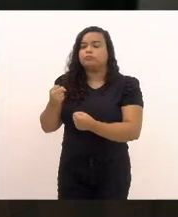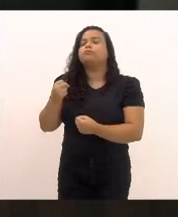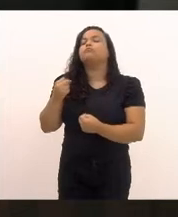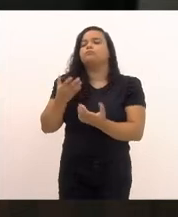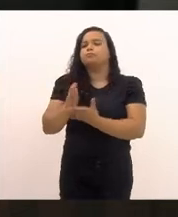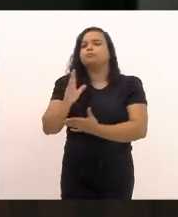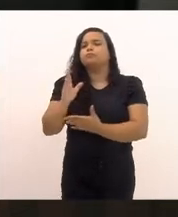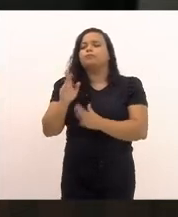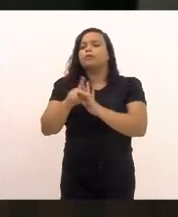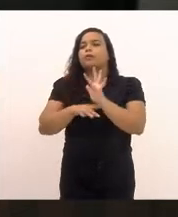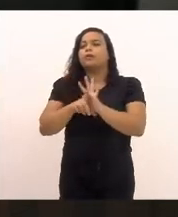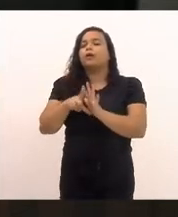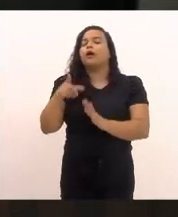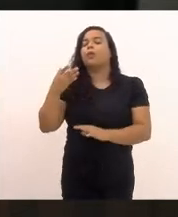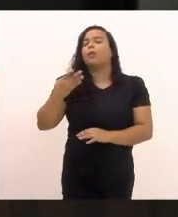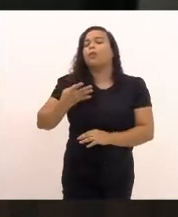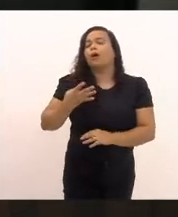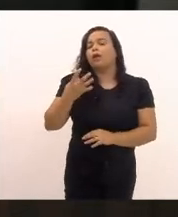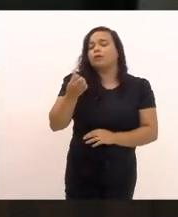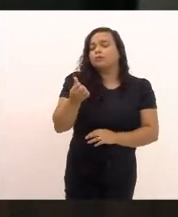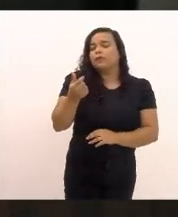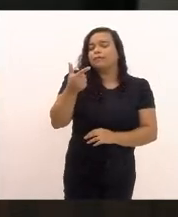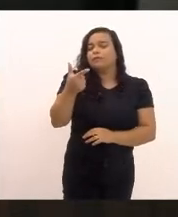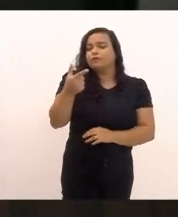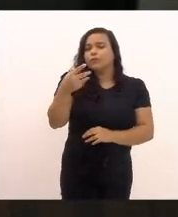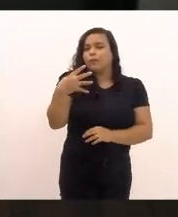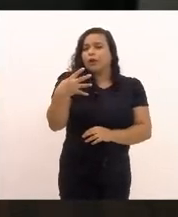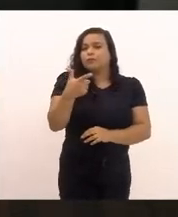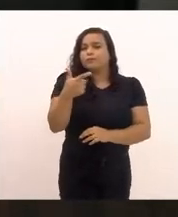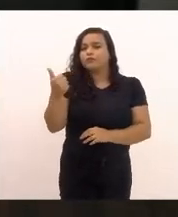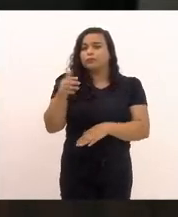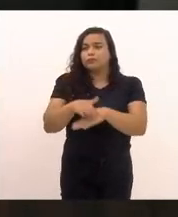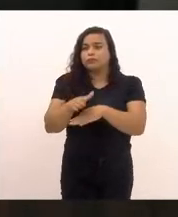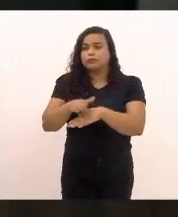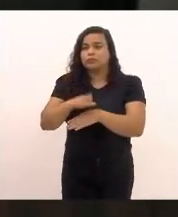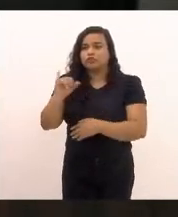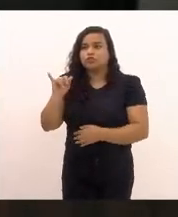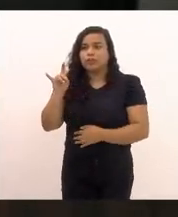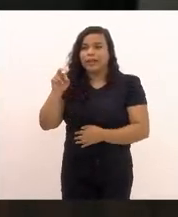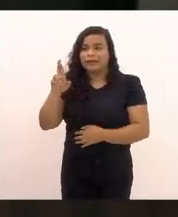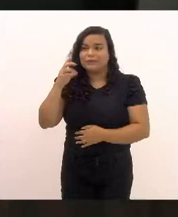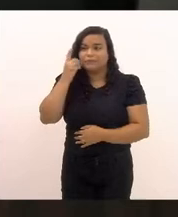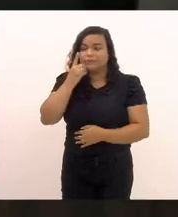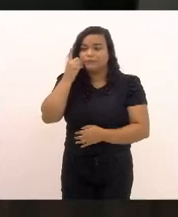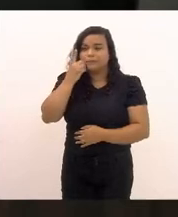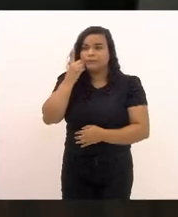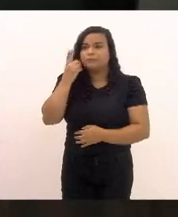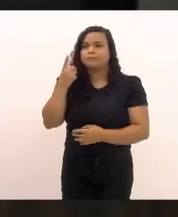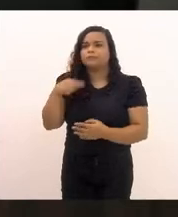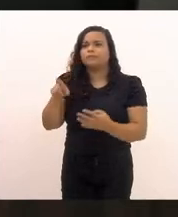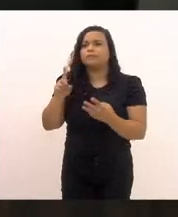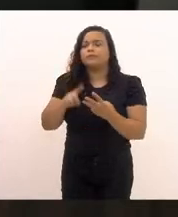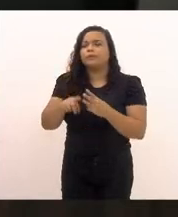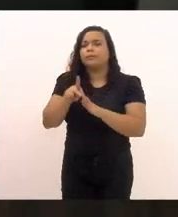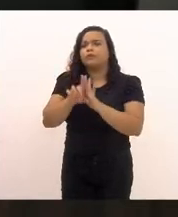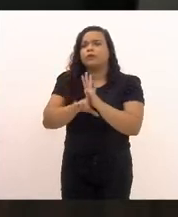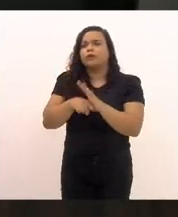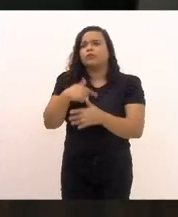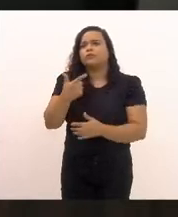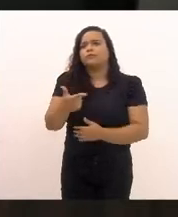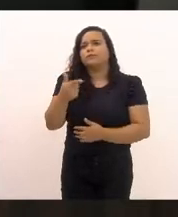número 4624-21 do deputado Jair Bittencourt. Os senhores que aprovam como estão, aprovado. Projeto